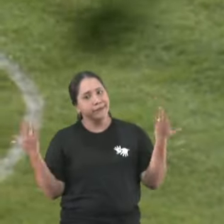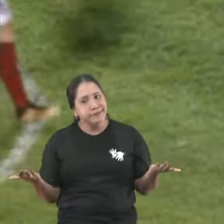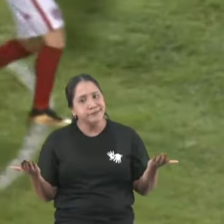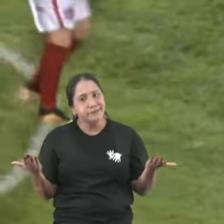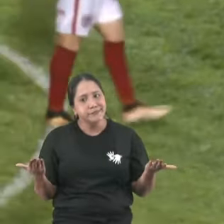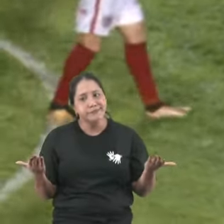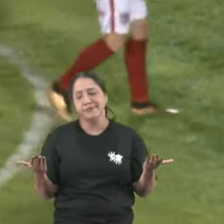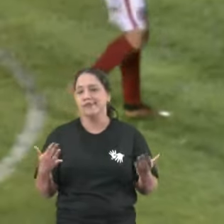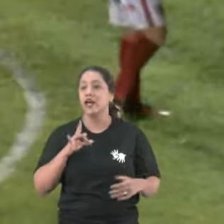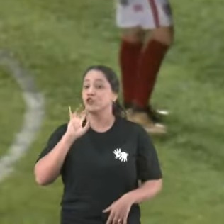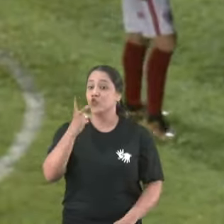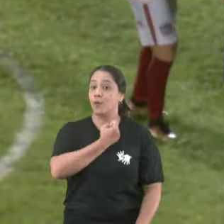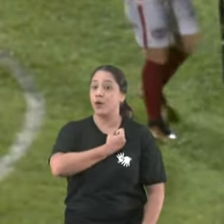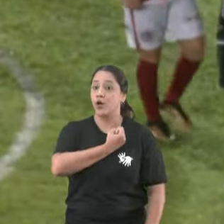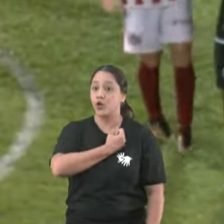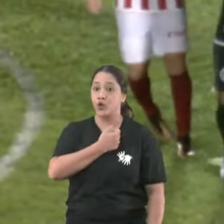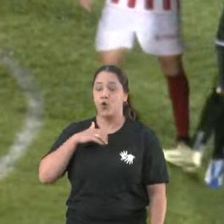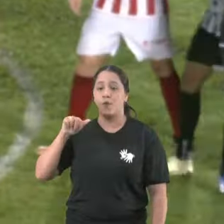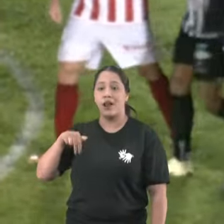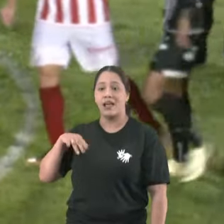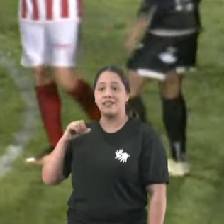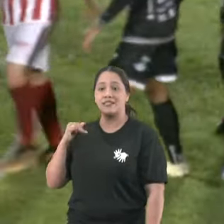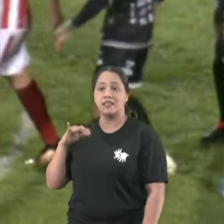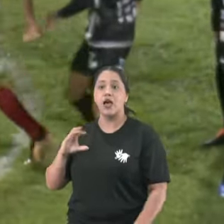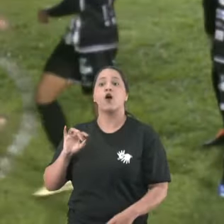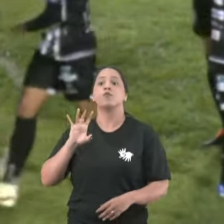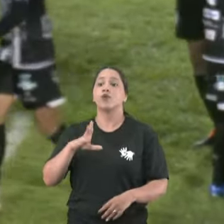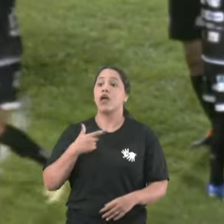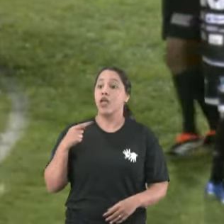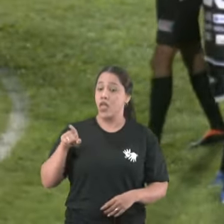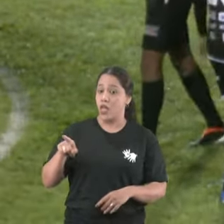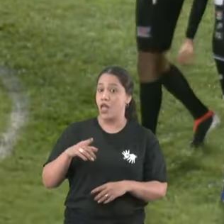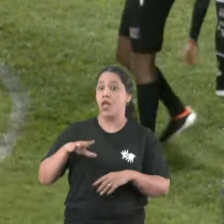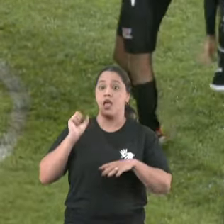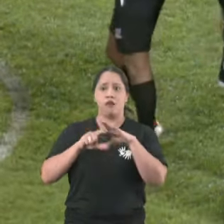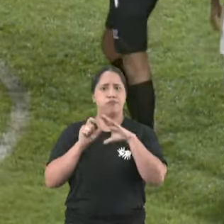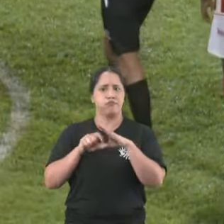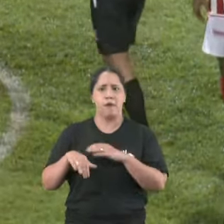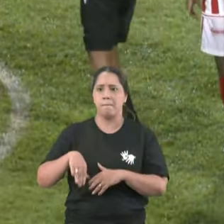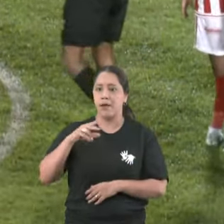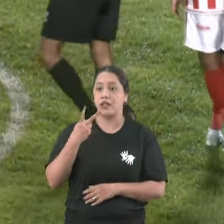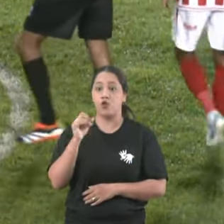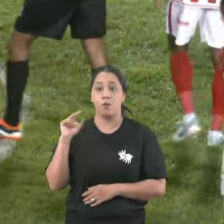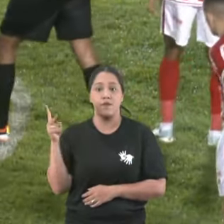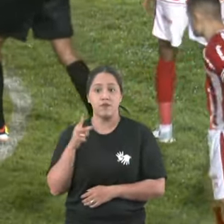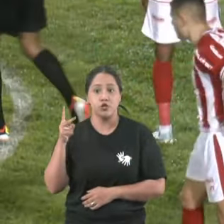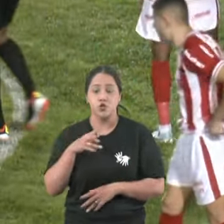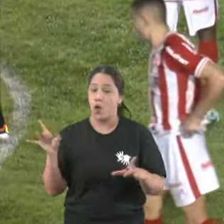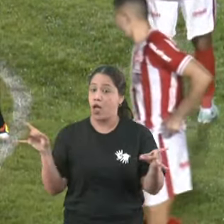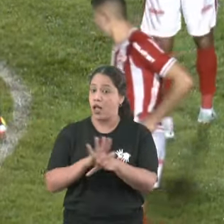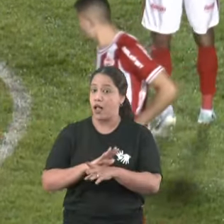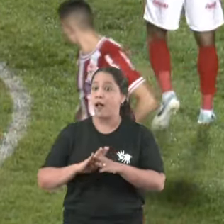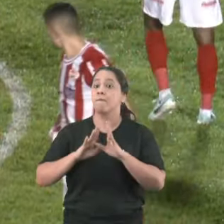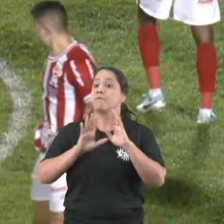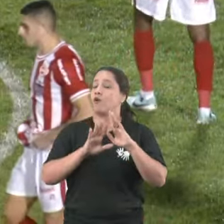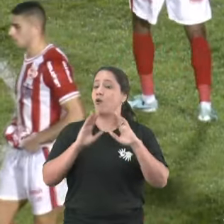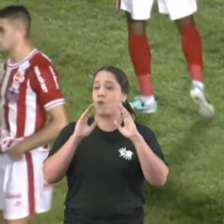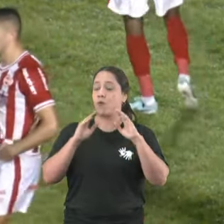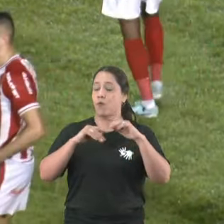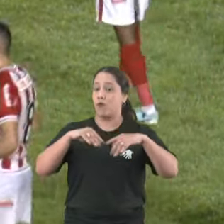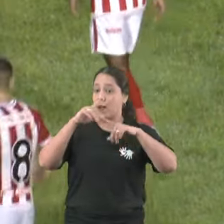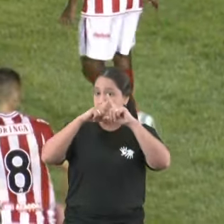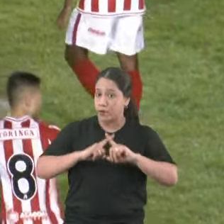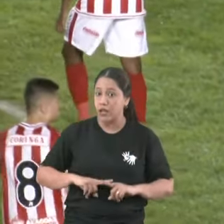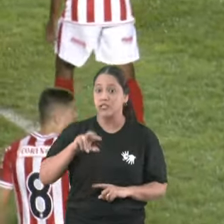só para trazer os números do Anselmo, né? Ele foi o artilheiro do Galo em 2022, terminou a temporada com 16 gols marcados